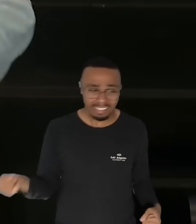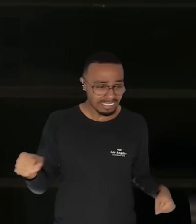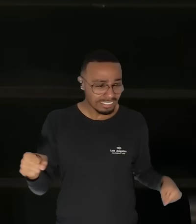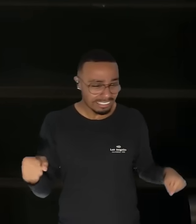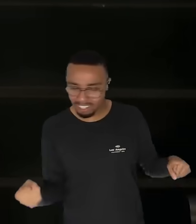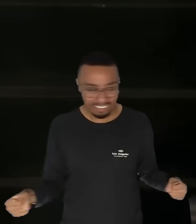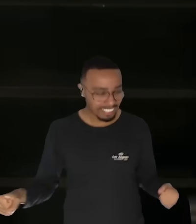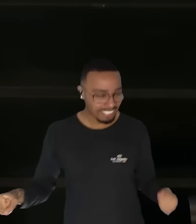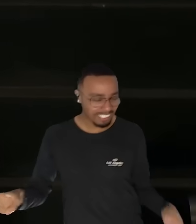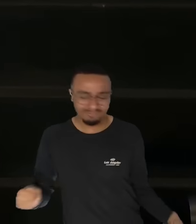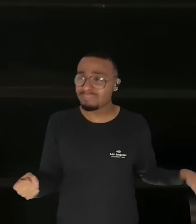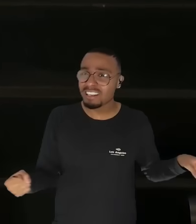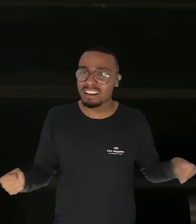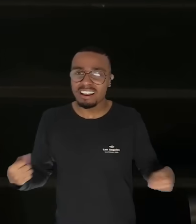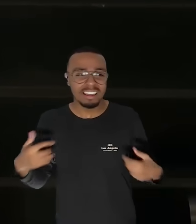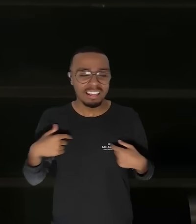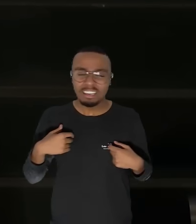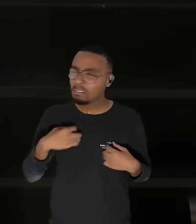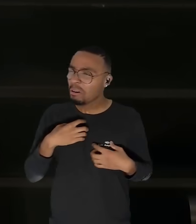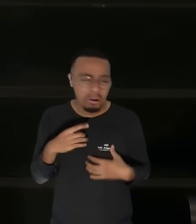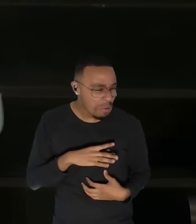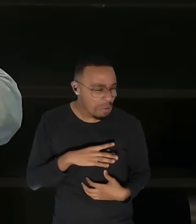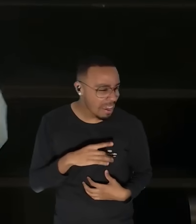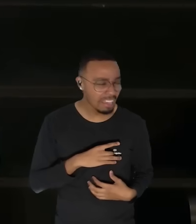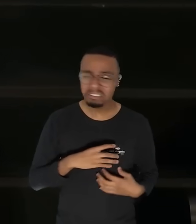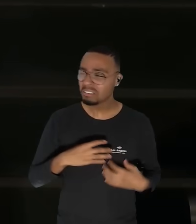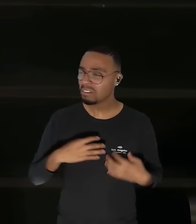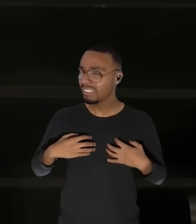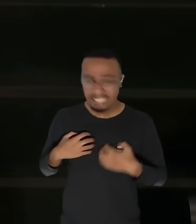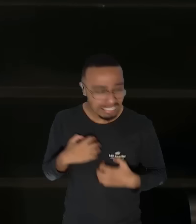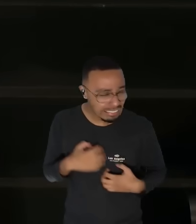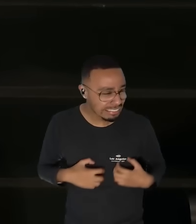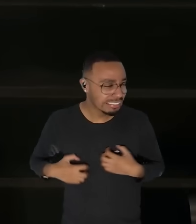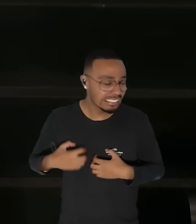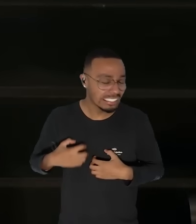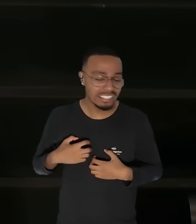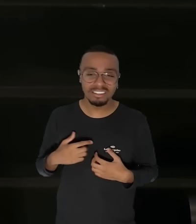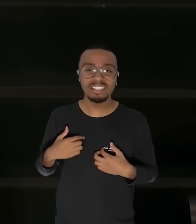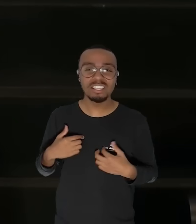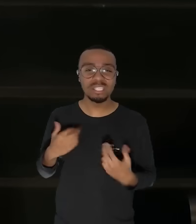estou em pânico. E aí a minha cabeça vai dizer: